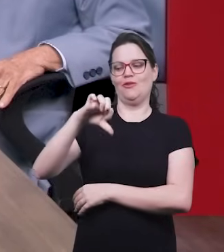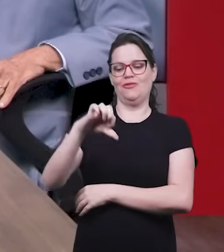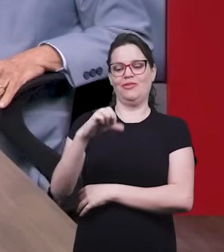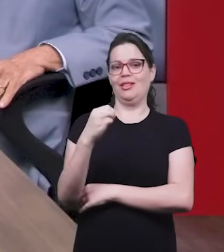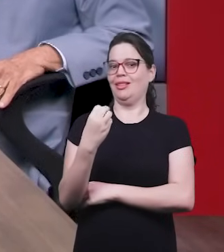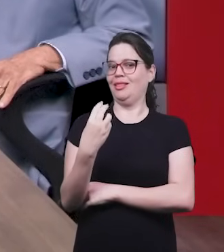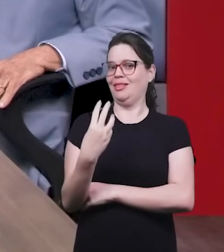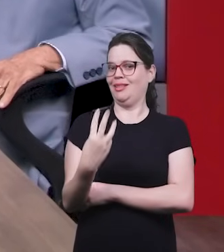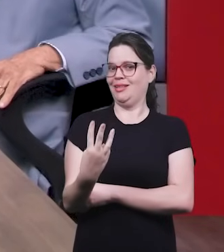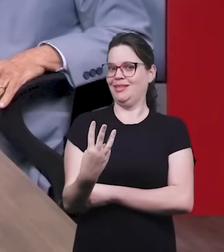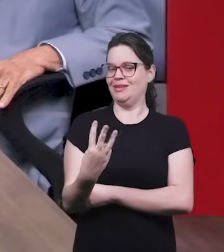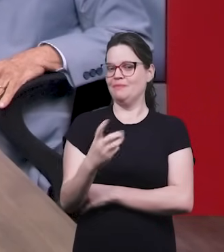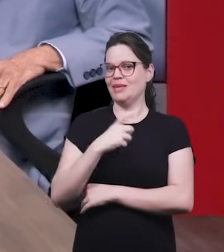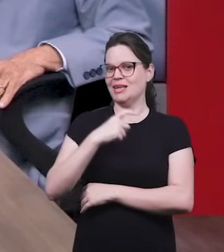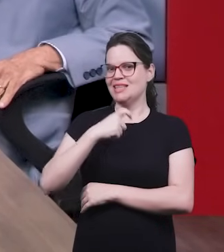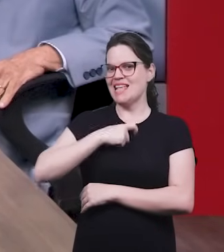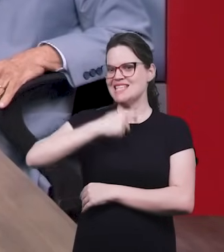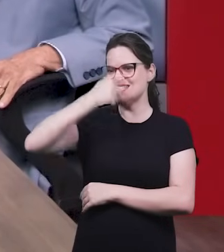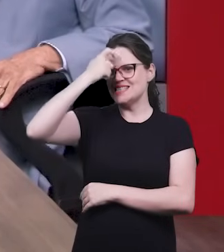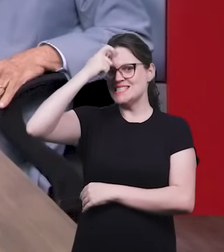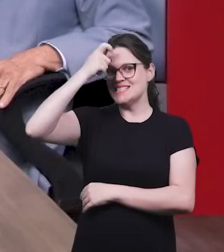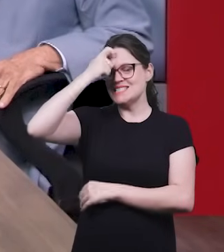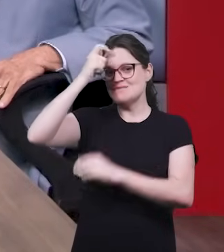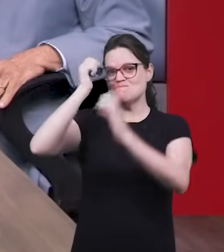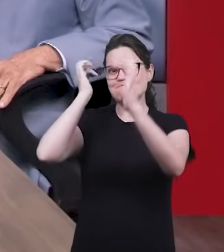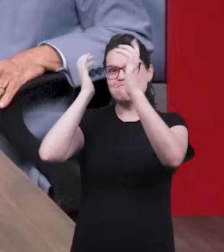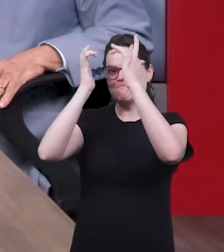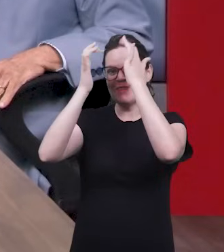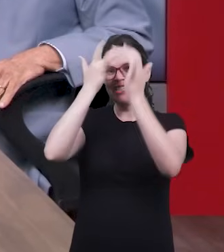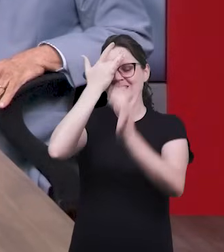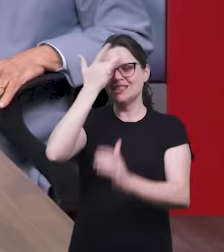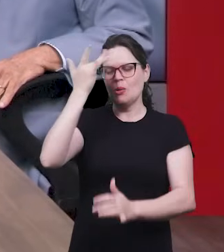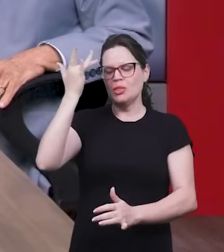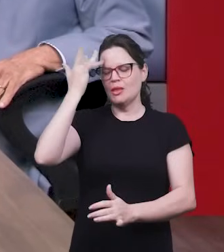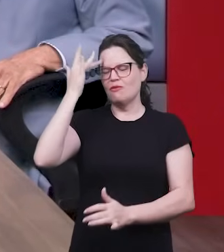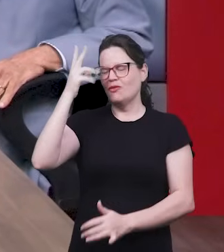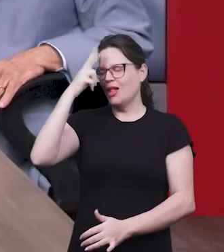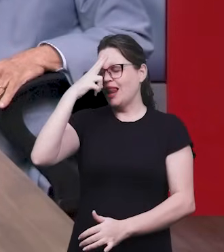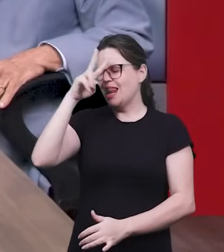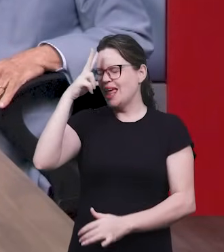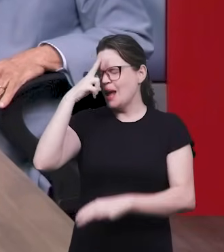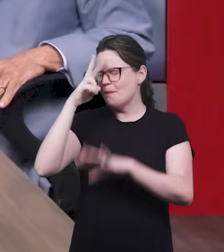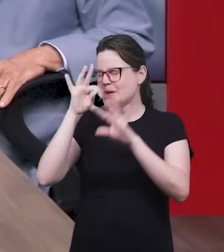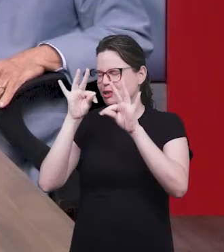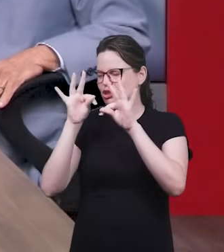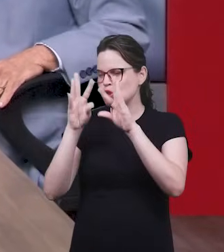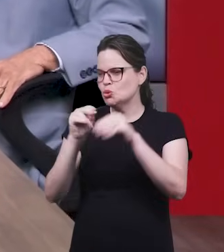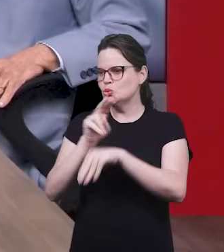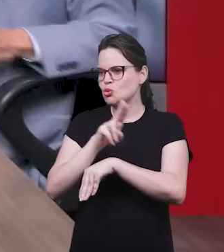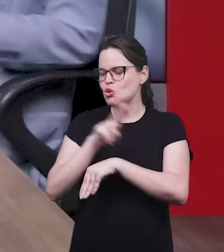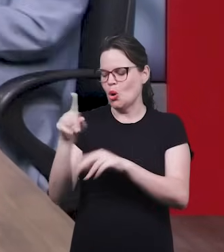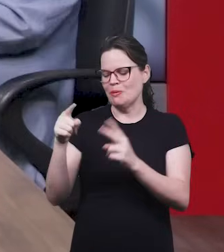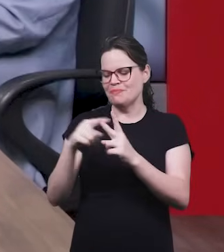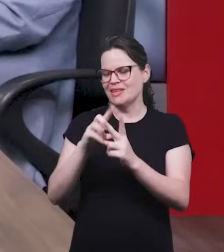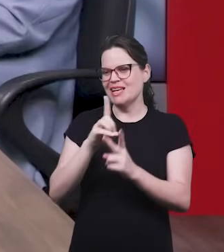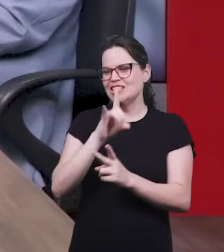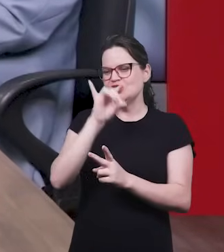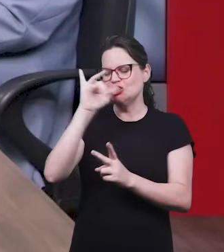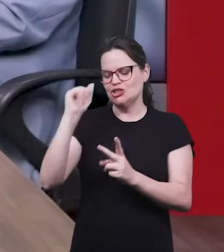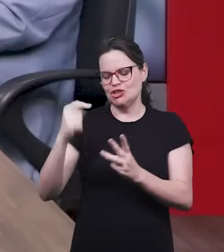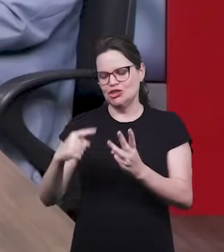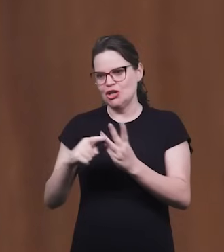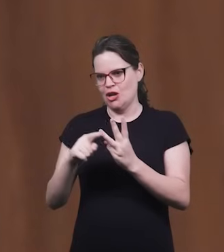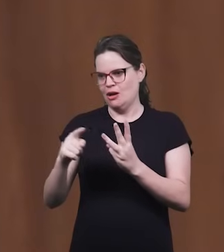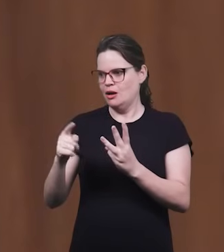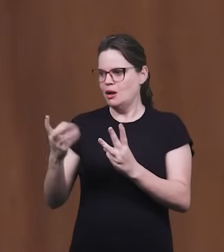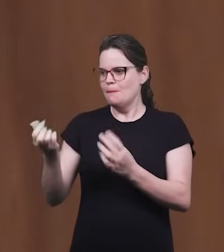anos e ter uma mente saudável, lembrando de todos os nomes, de todas as datas? Fala que